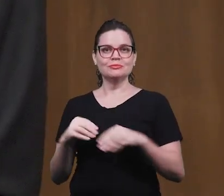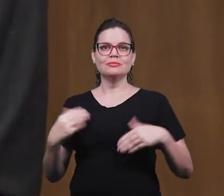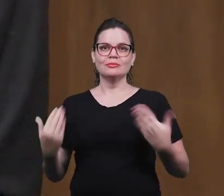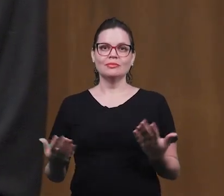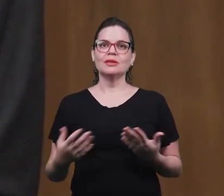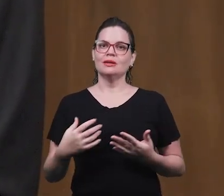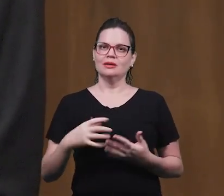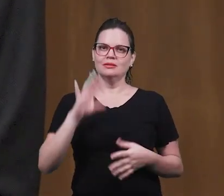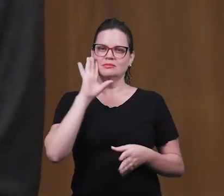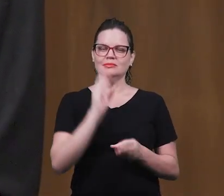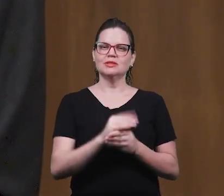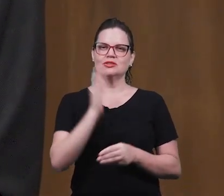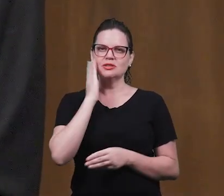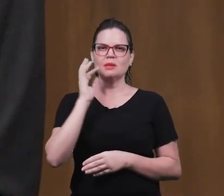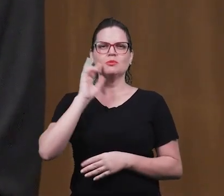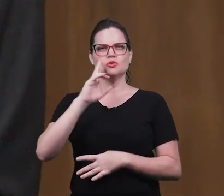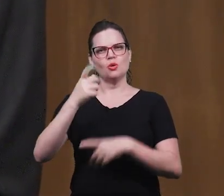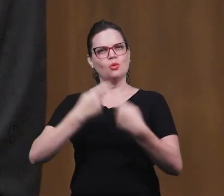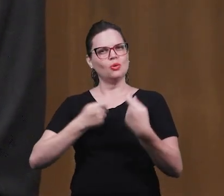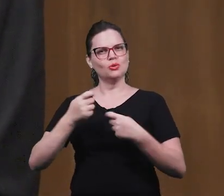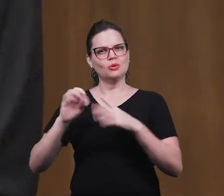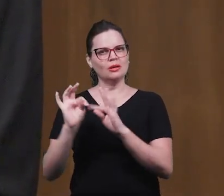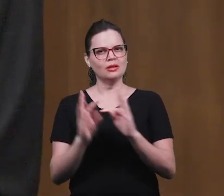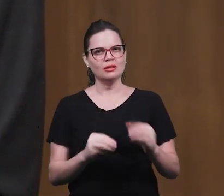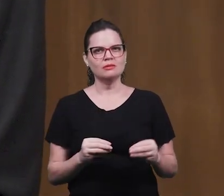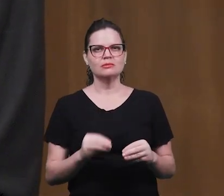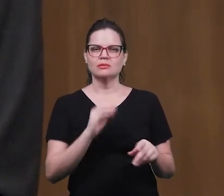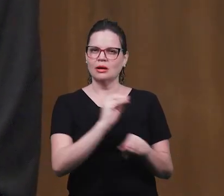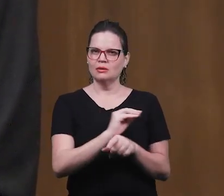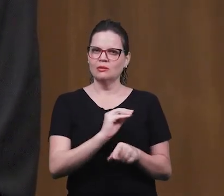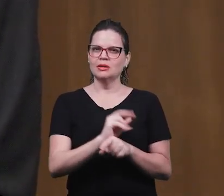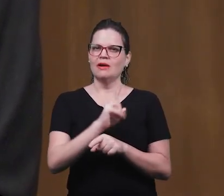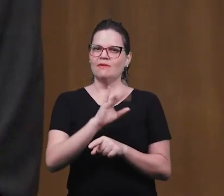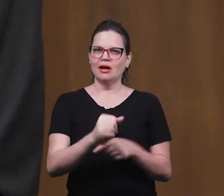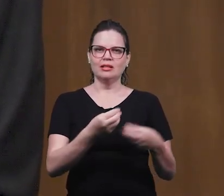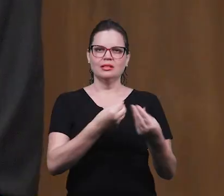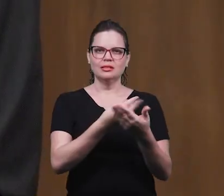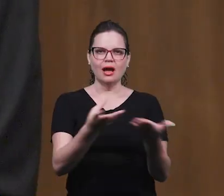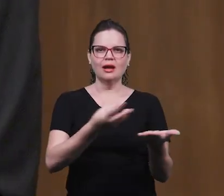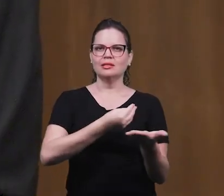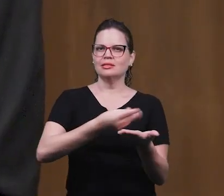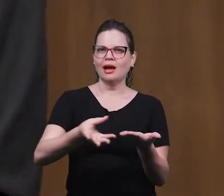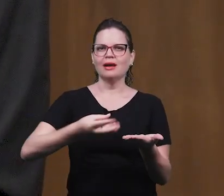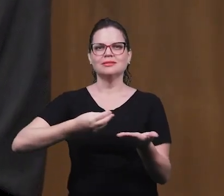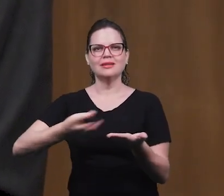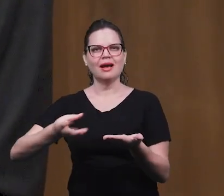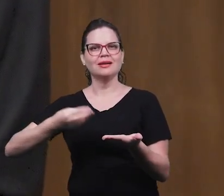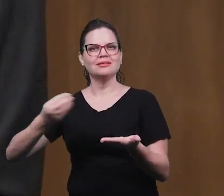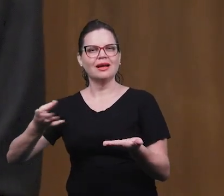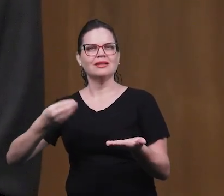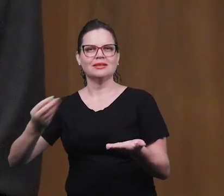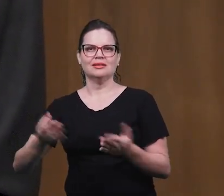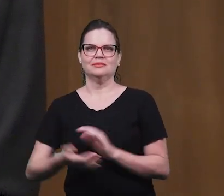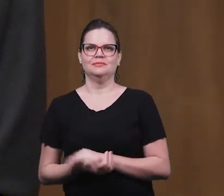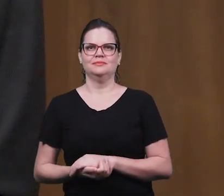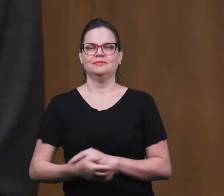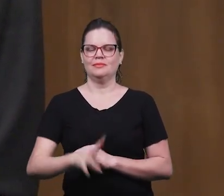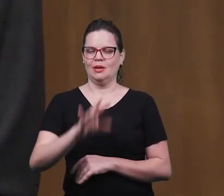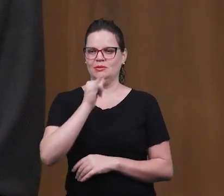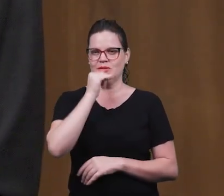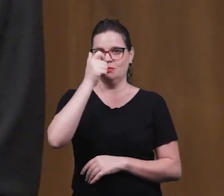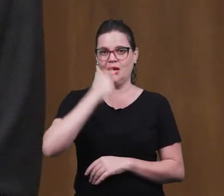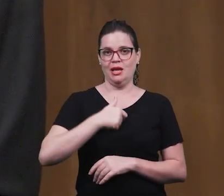saber assim que o Senhor toma conta. E o Senhor vai abrindo as portas, o Senhor vai direcionando. Eu já